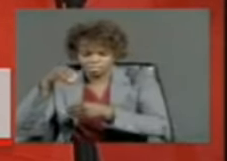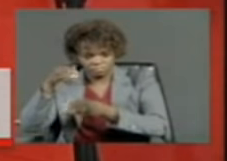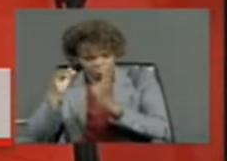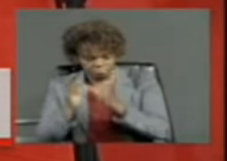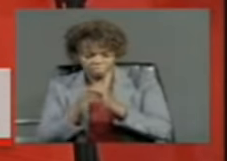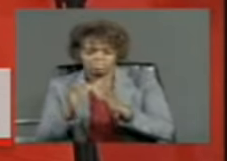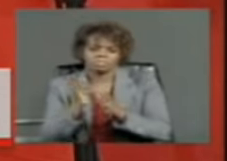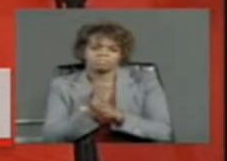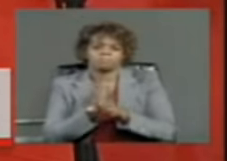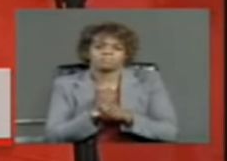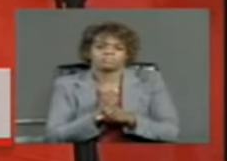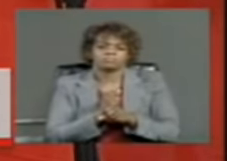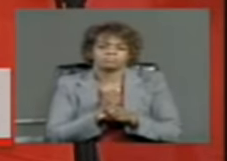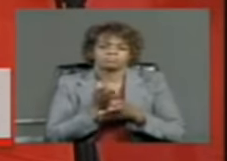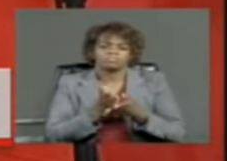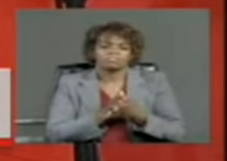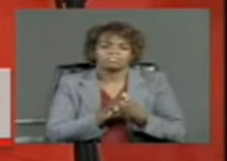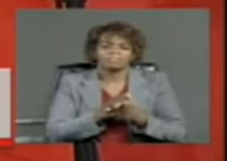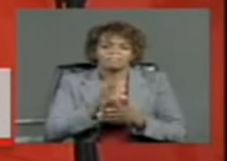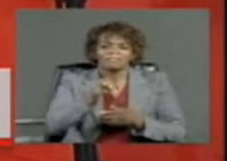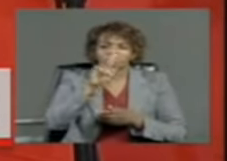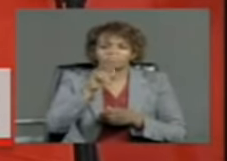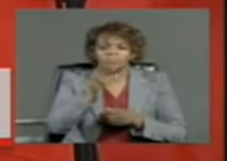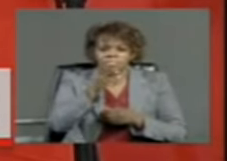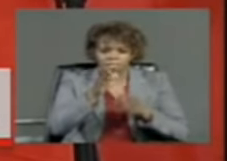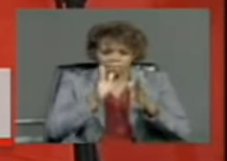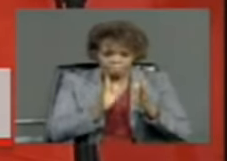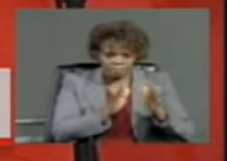Está preparado para substituir o MPLA?